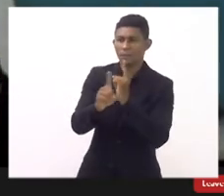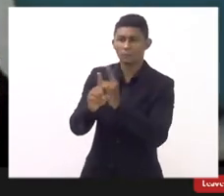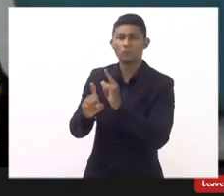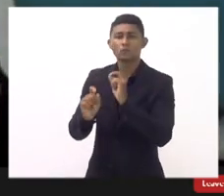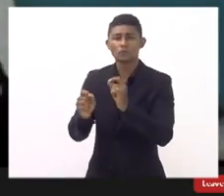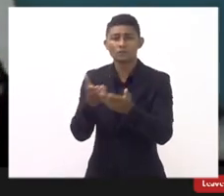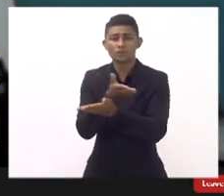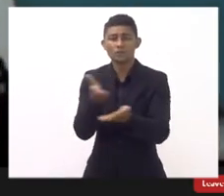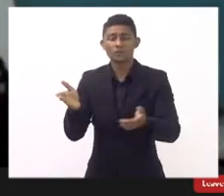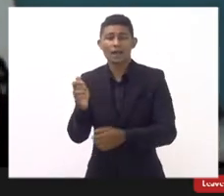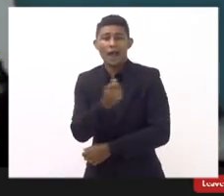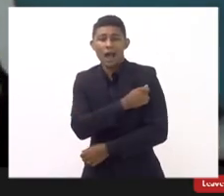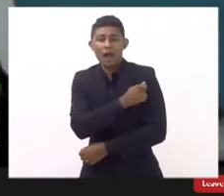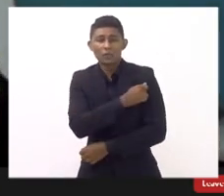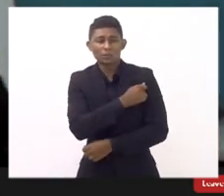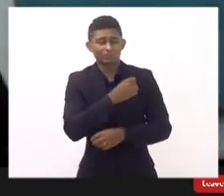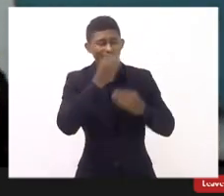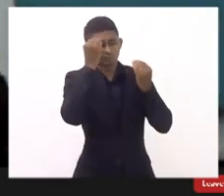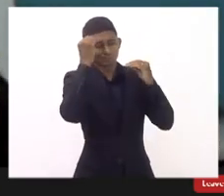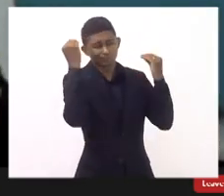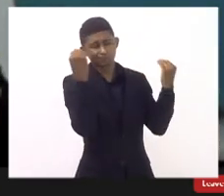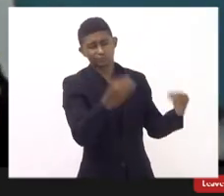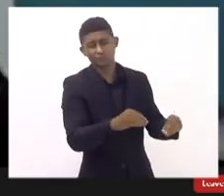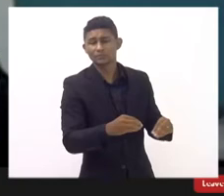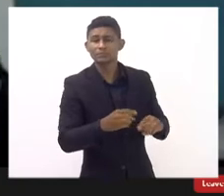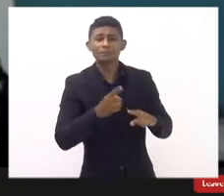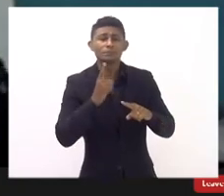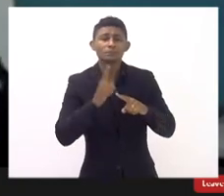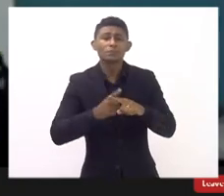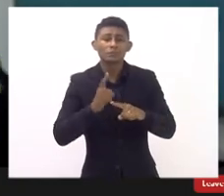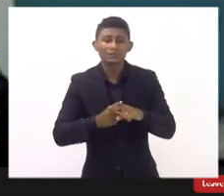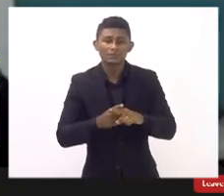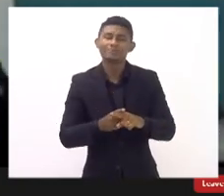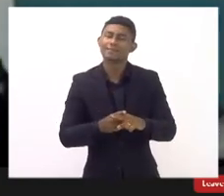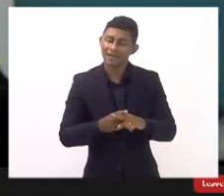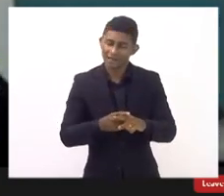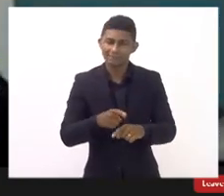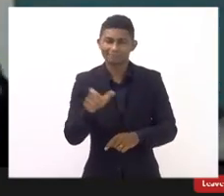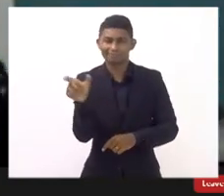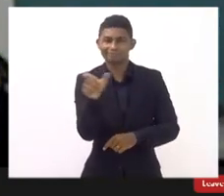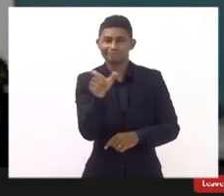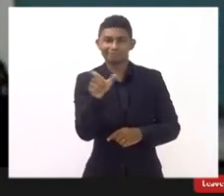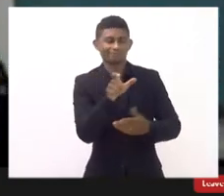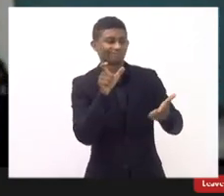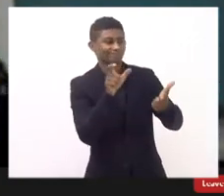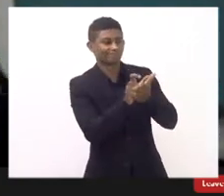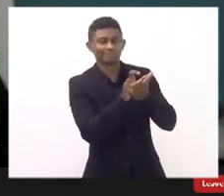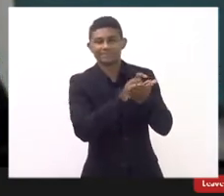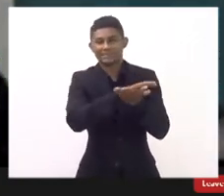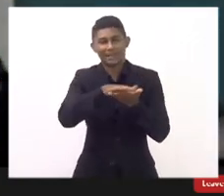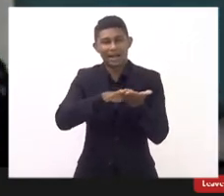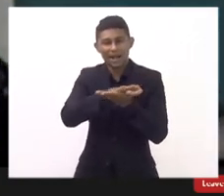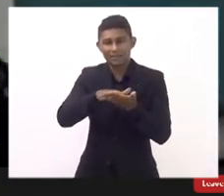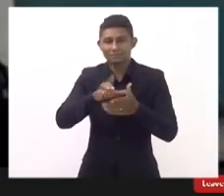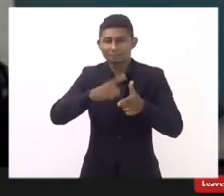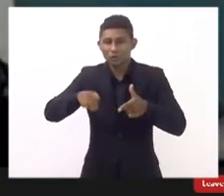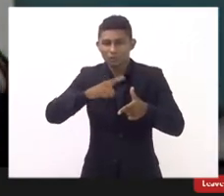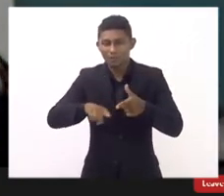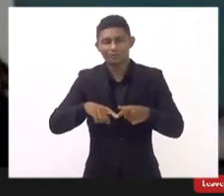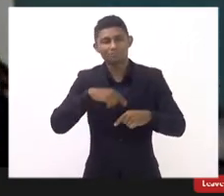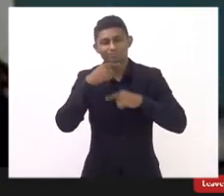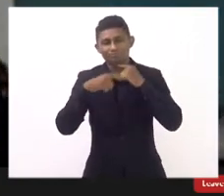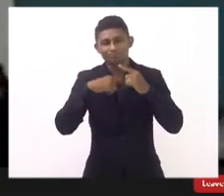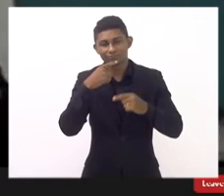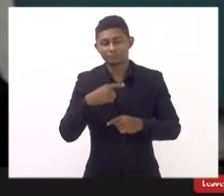alunos, eles abandonam, os abandonos, eles se dão por conta de problemas com passe livre, né? Então, a gente vai ter aí, por exemplo, agora o ingresso